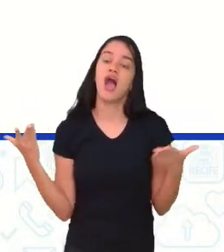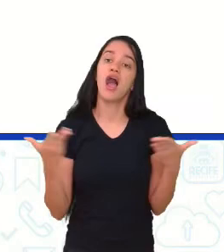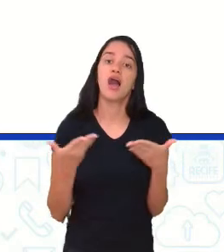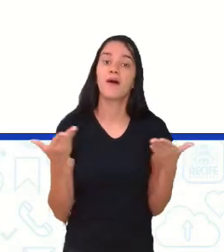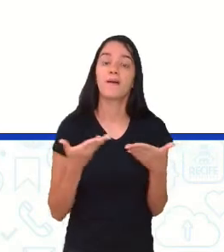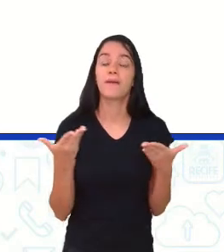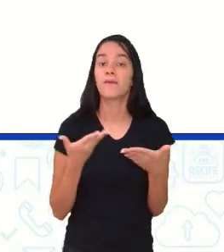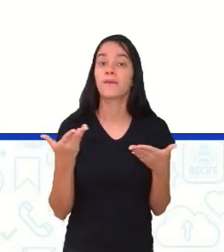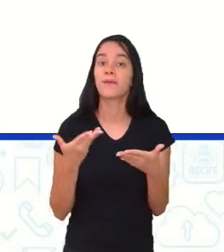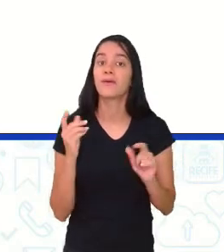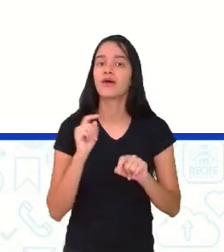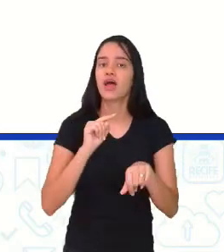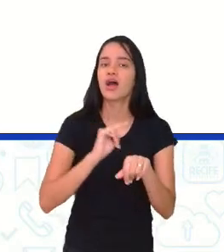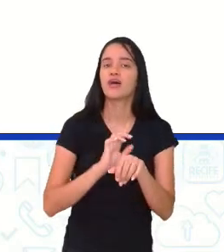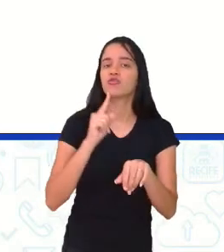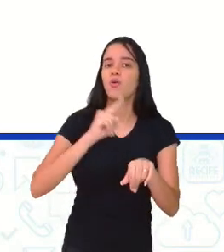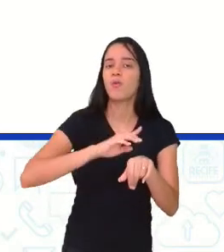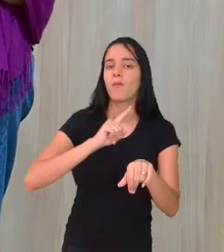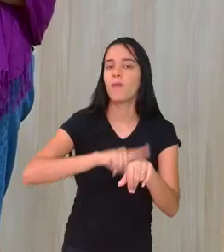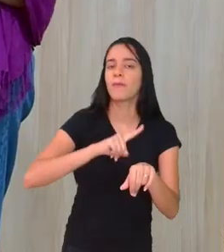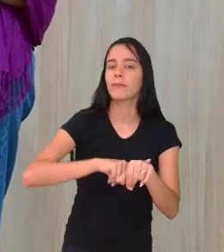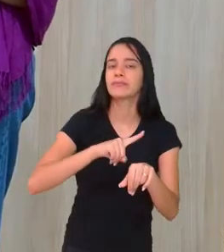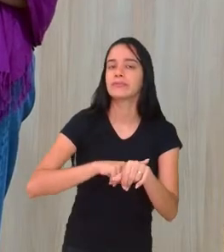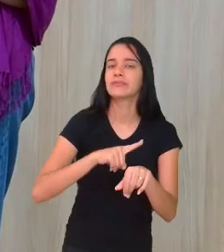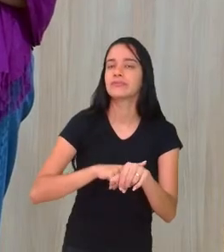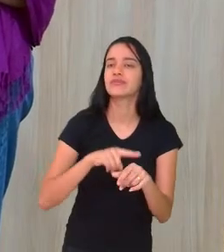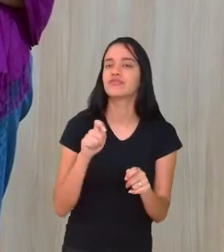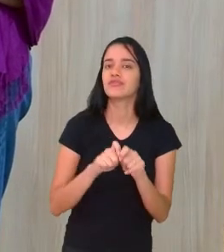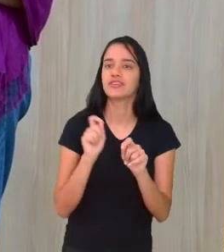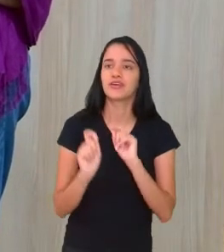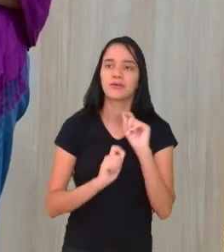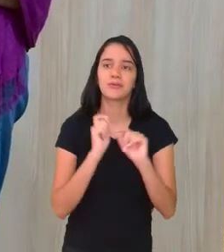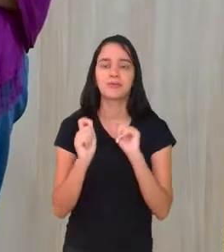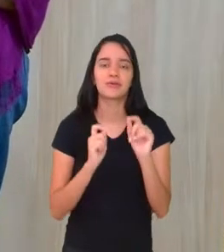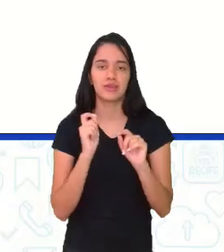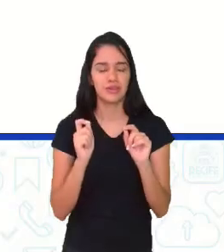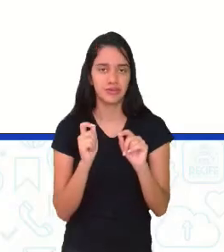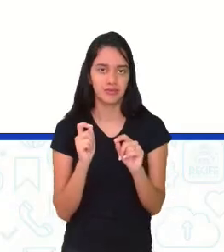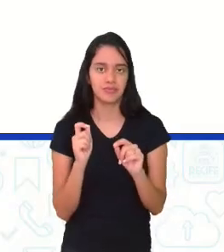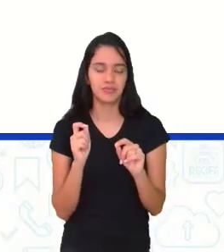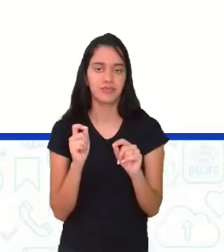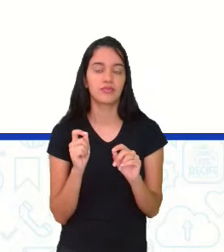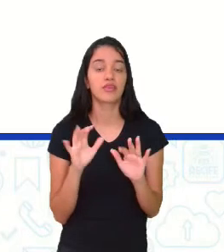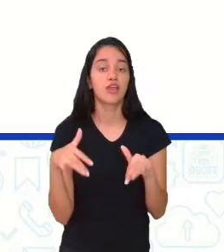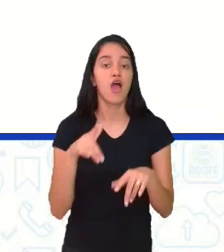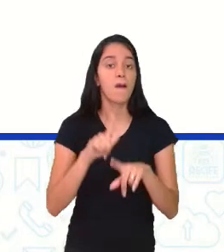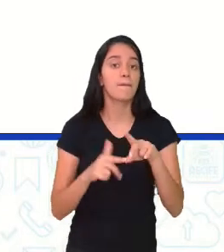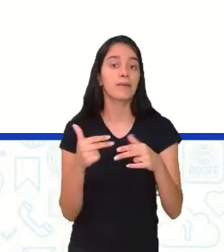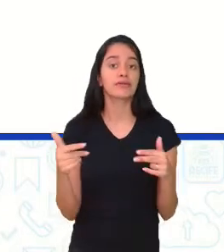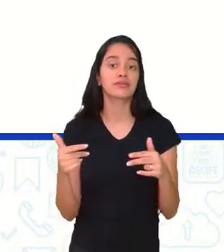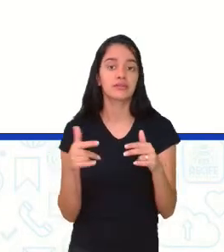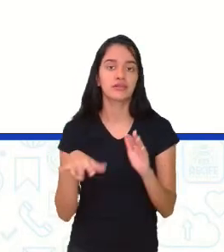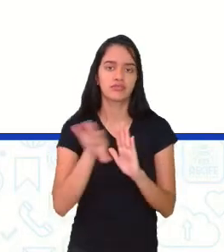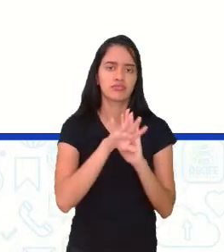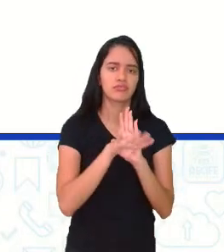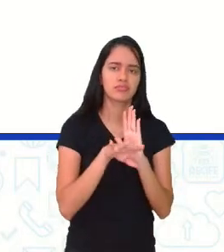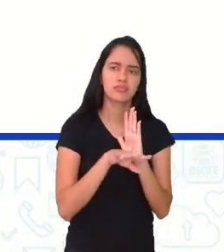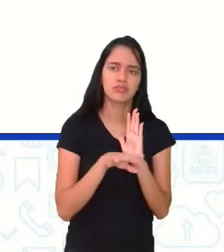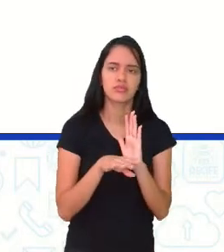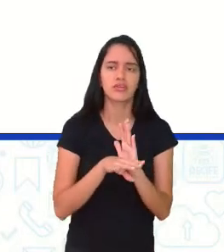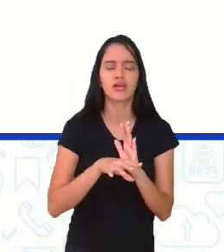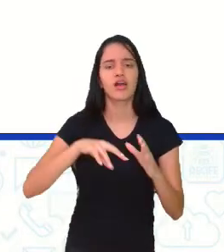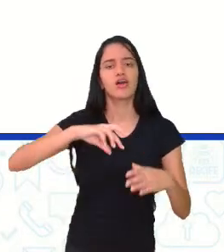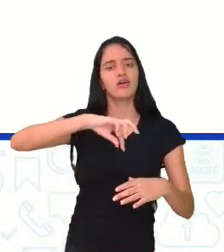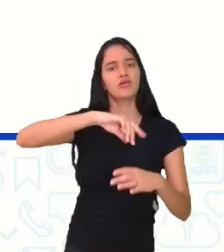Agora, hora de fazer. Vamos ver como é que se faz? Materiais: caixa de papelão, tampa de